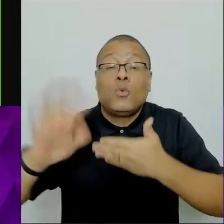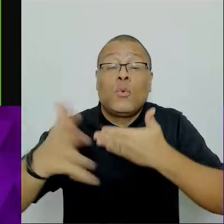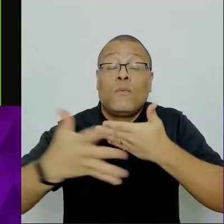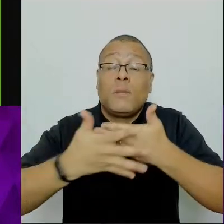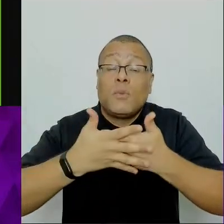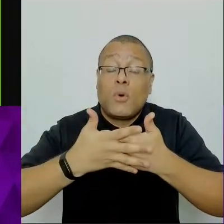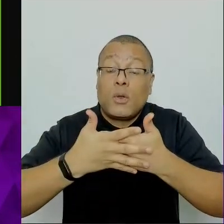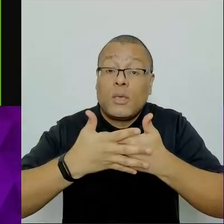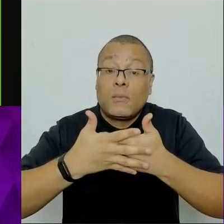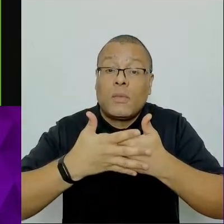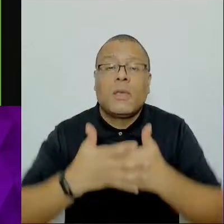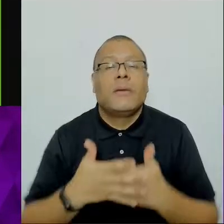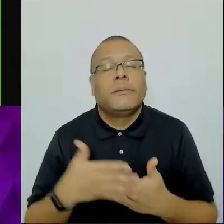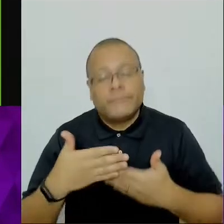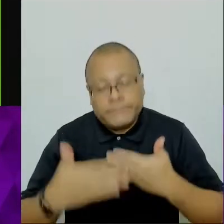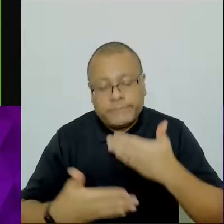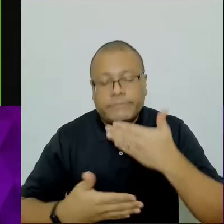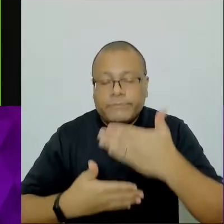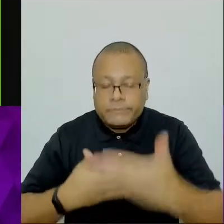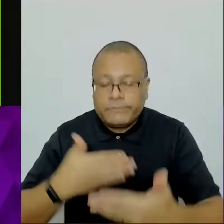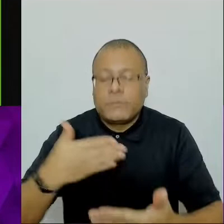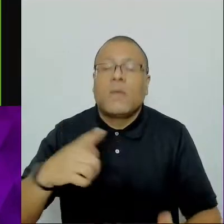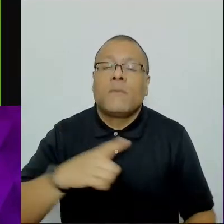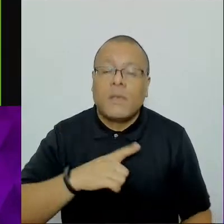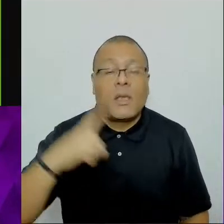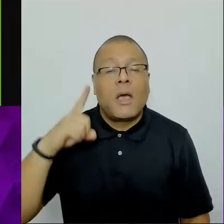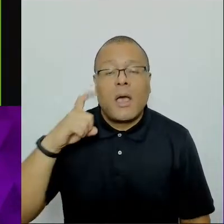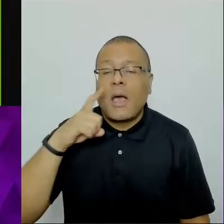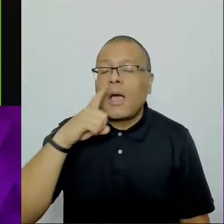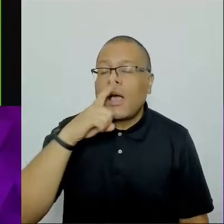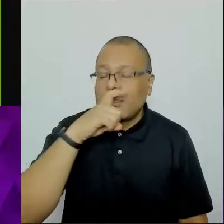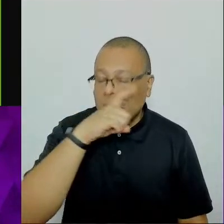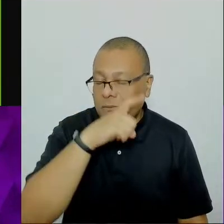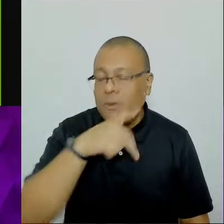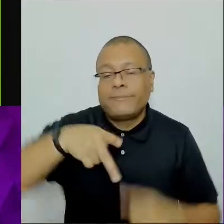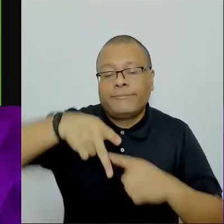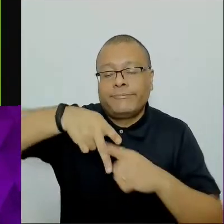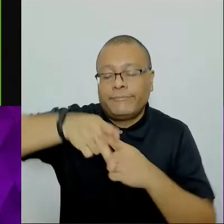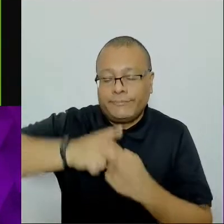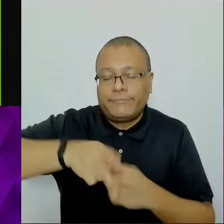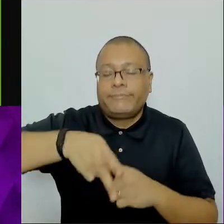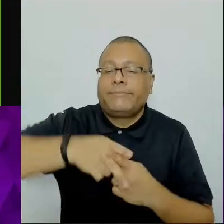E aí, consequentemente, né, a gente vai ter dificuldade ali de manutenção.